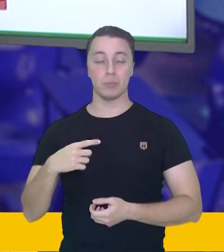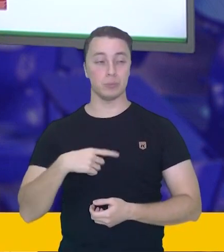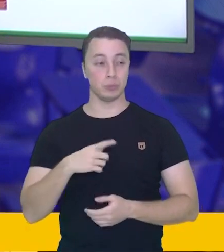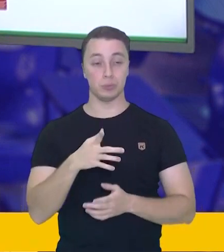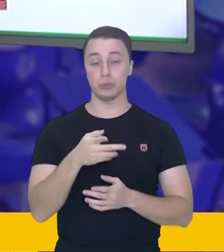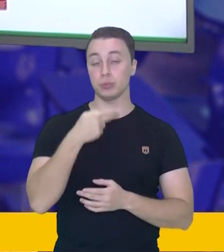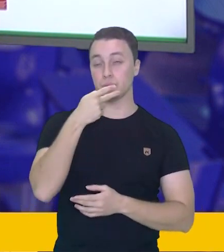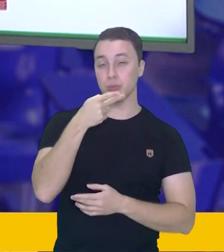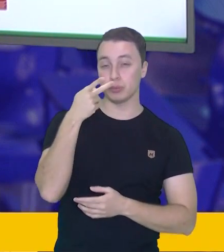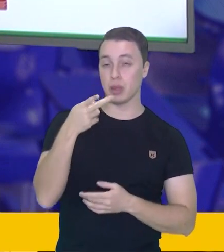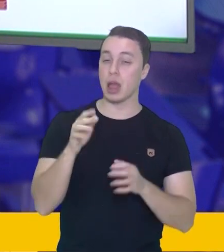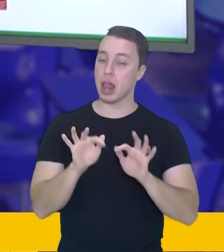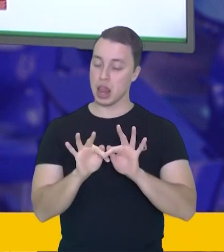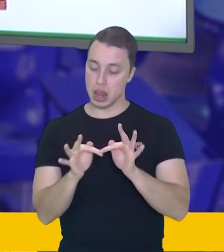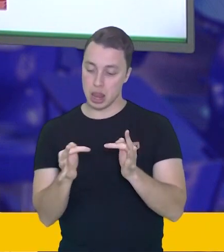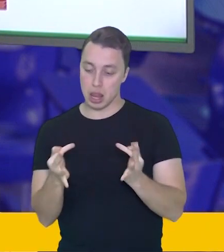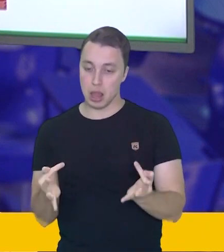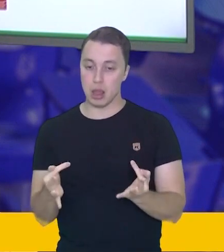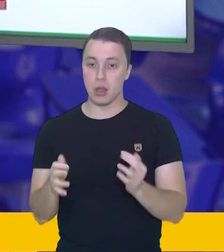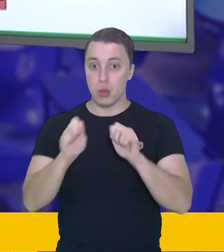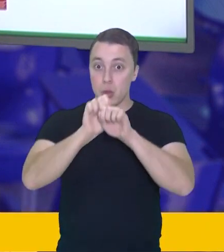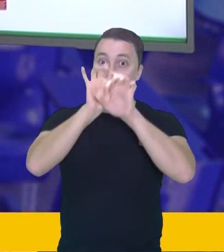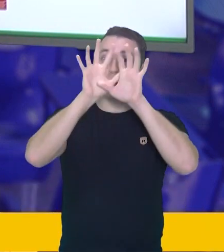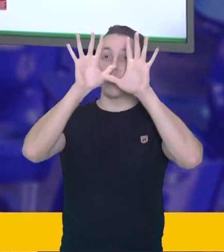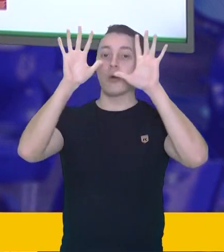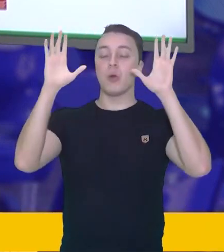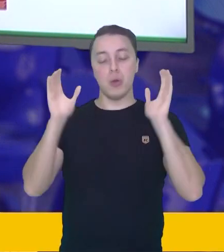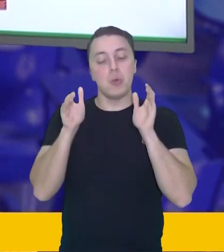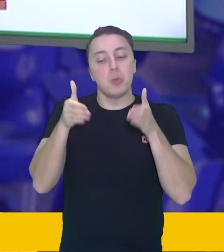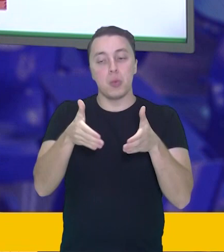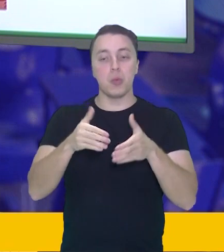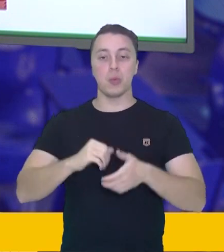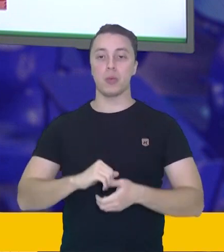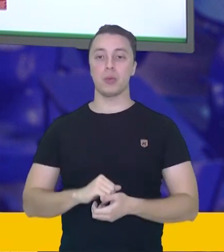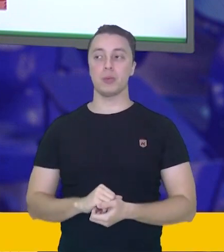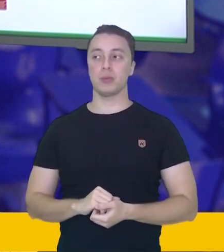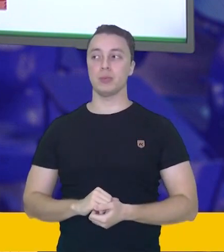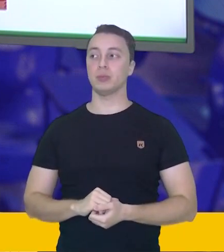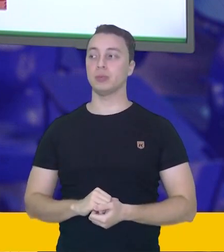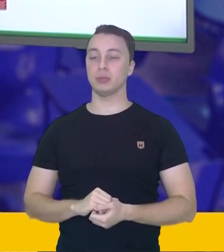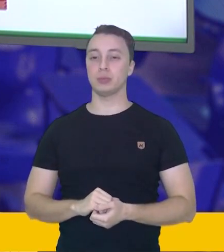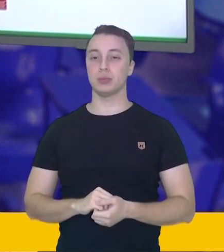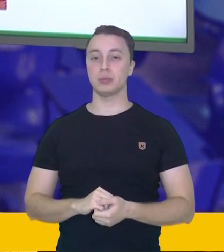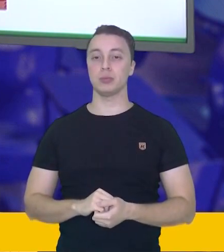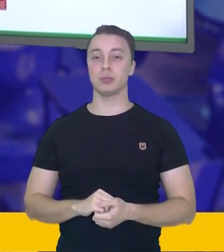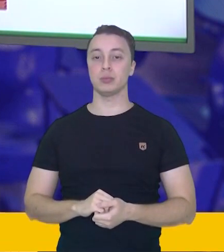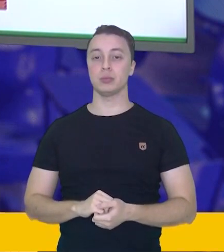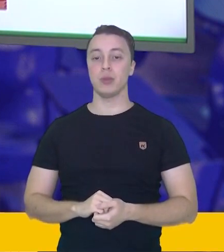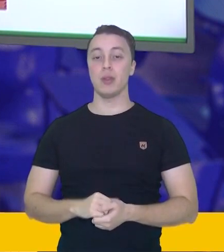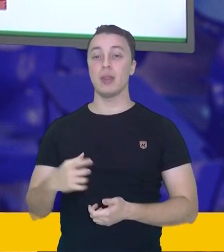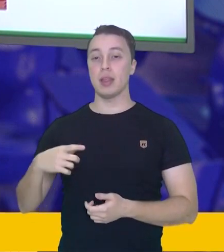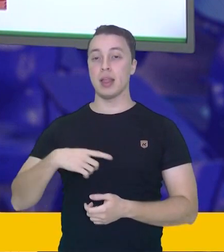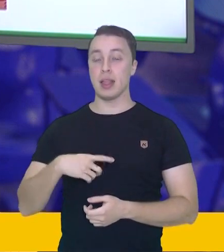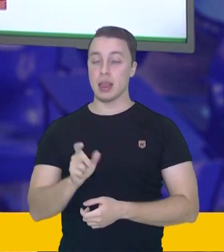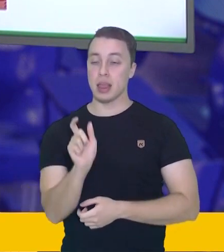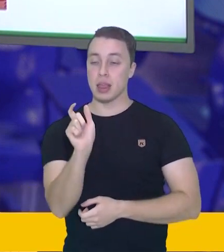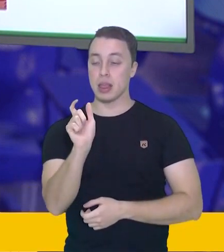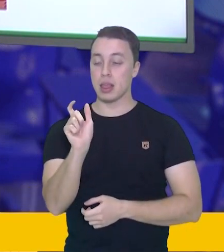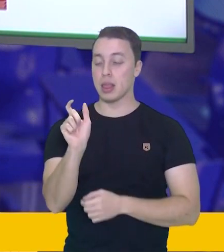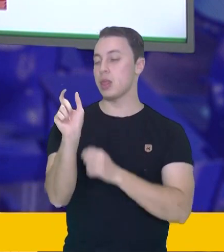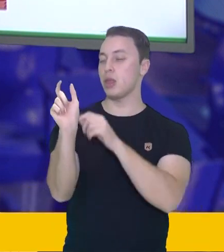é simples, clara e objetiva. Outra coisa é que o texto traz